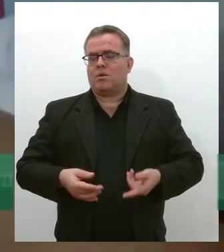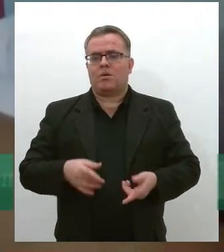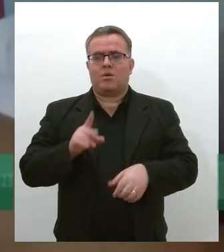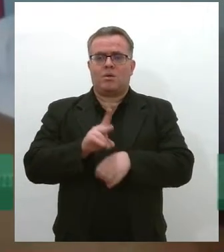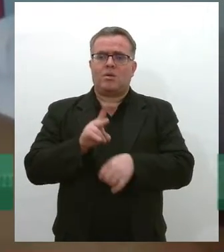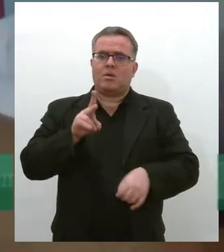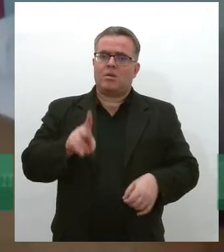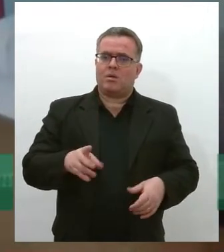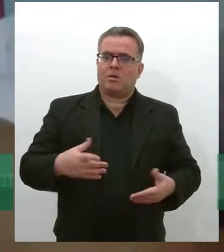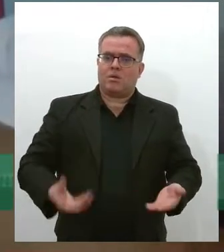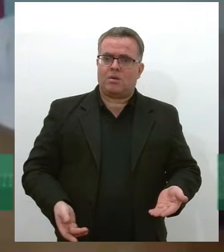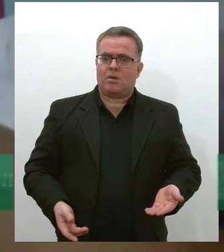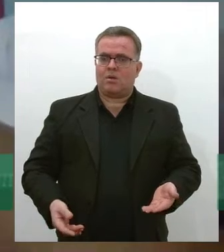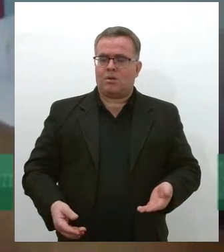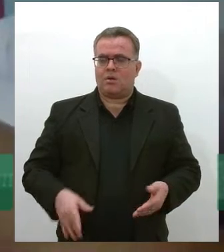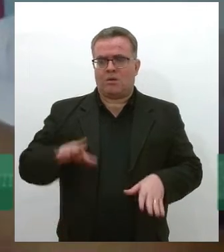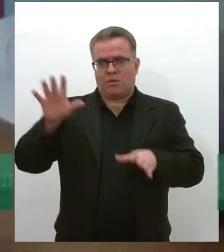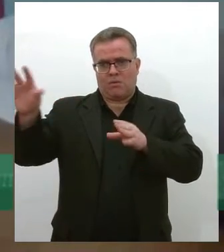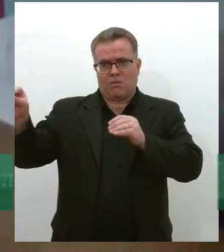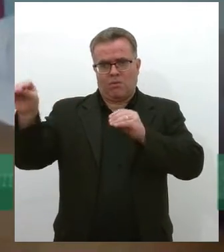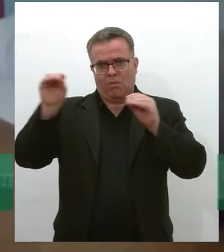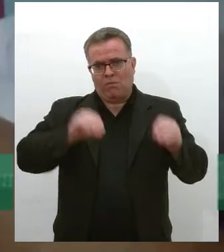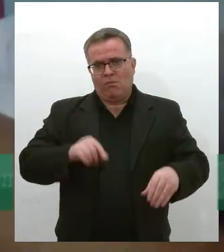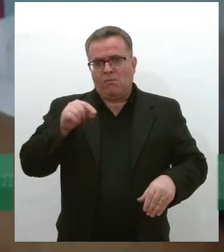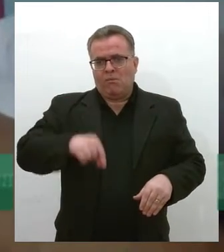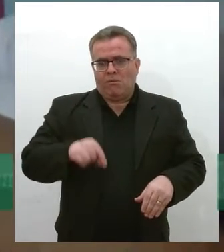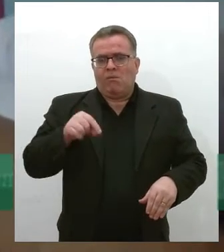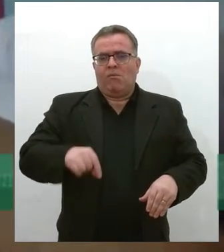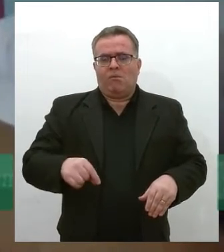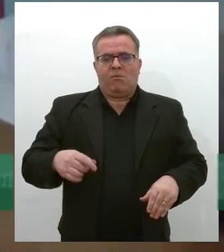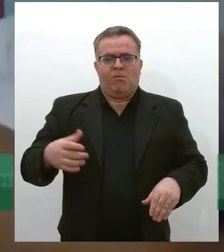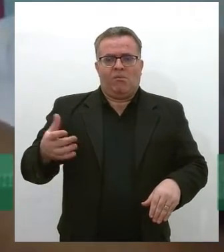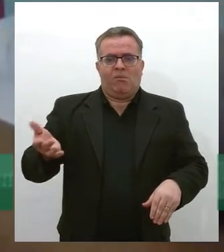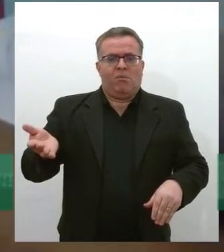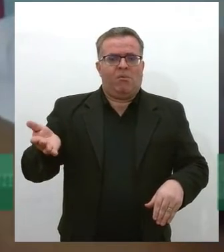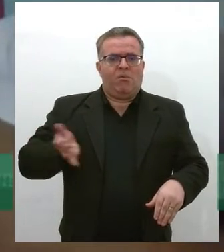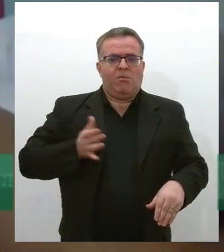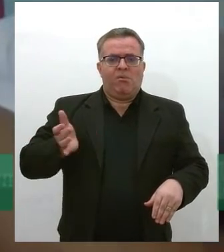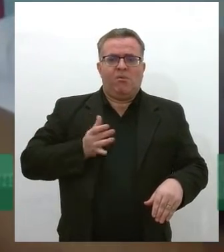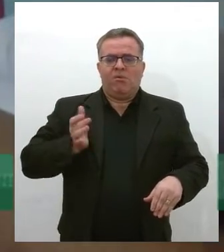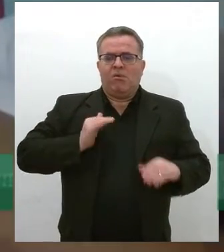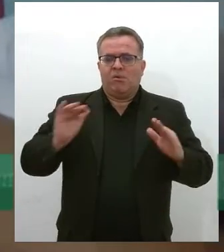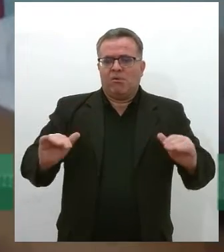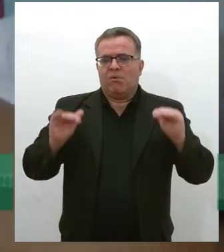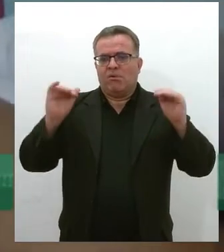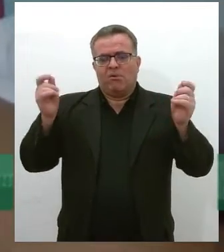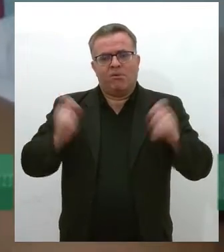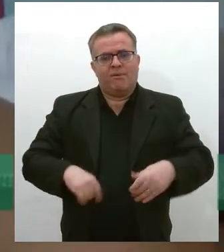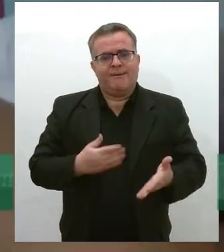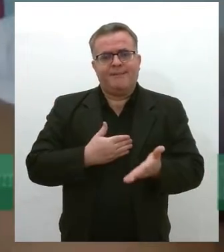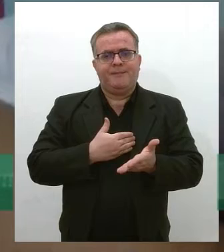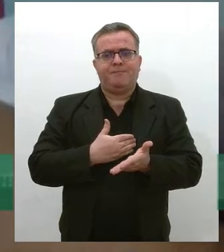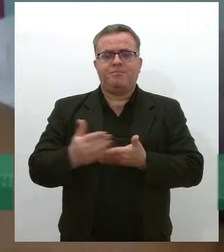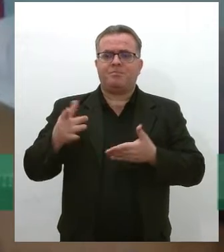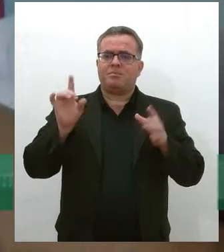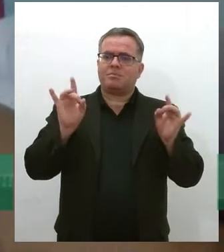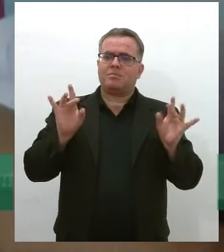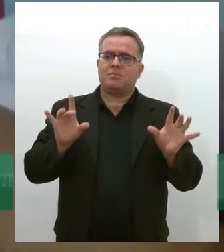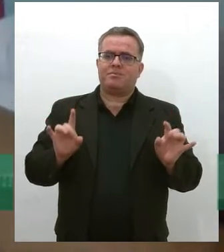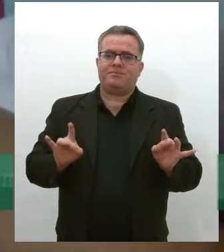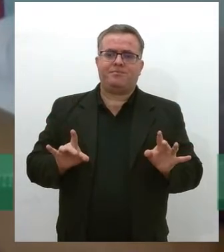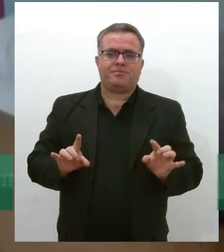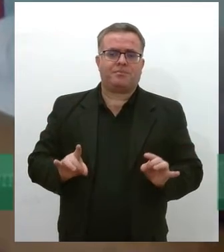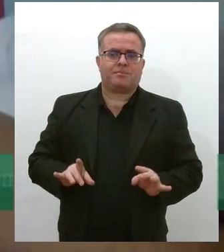veio para o Brasil em 1808, mas também de uma certa elite que começou a ter muitos privilégios porque a corte estava na